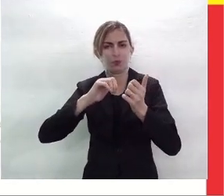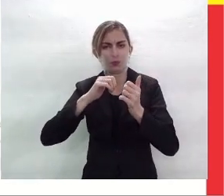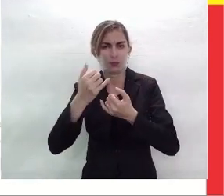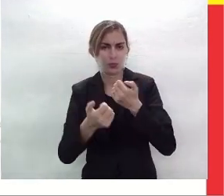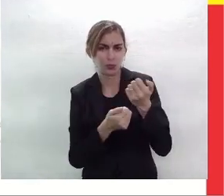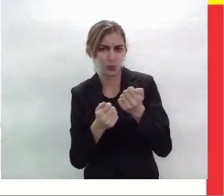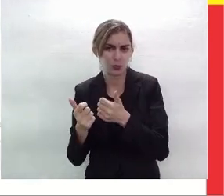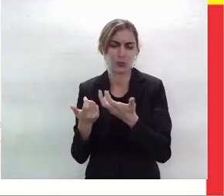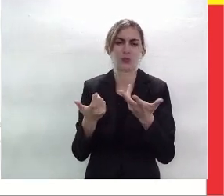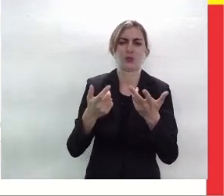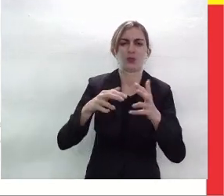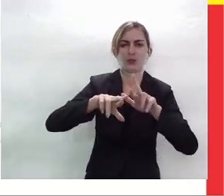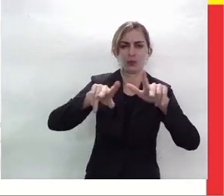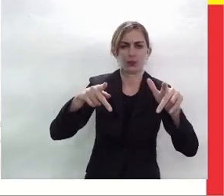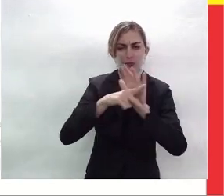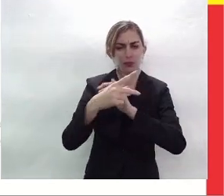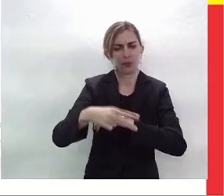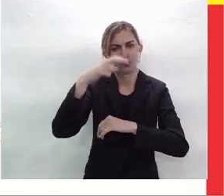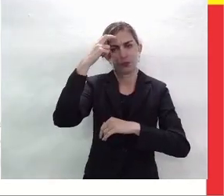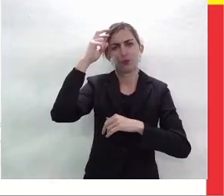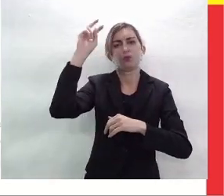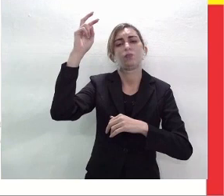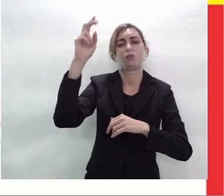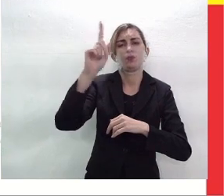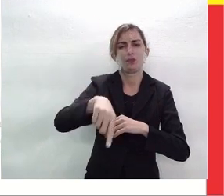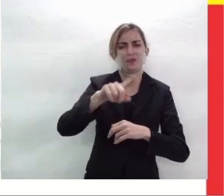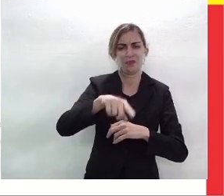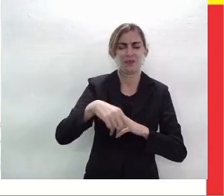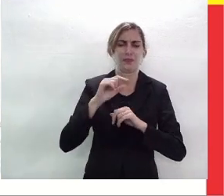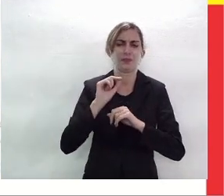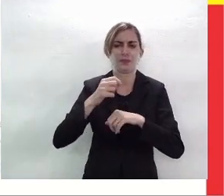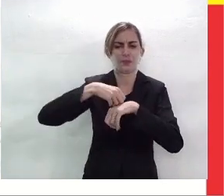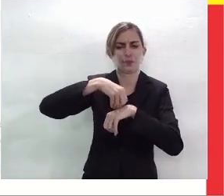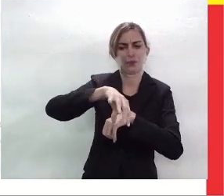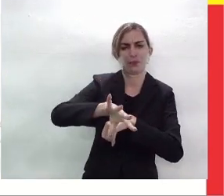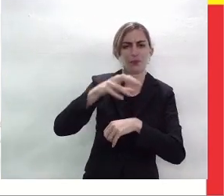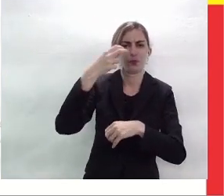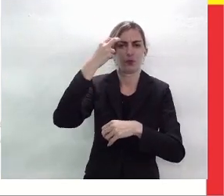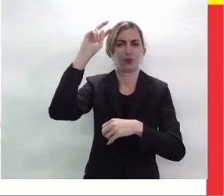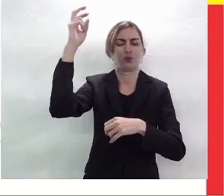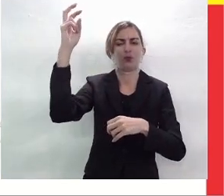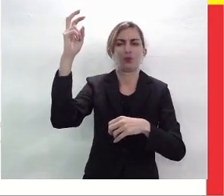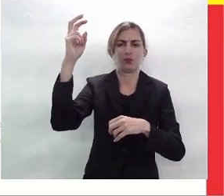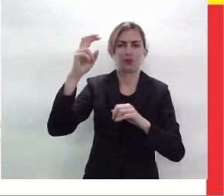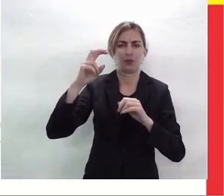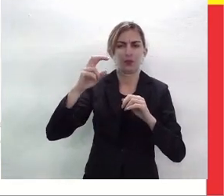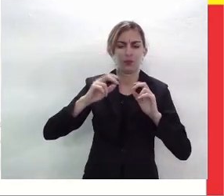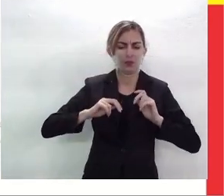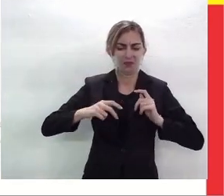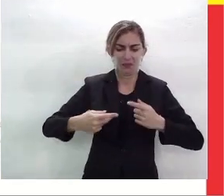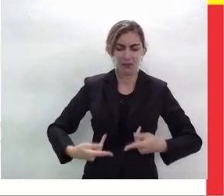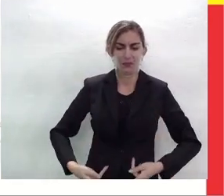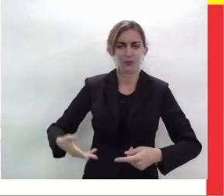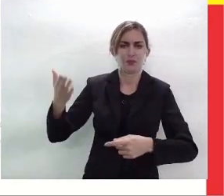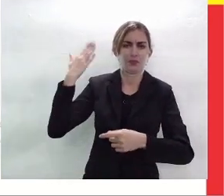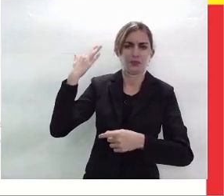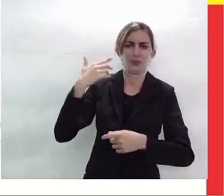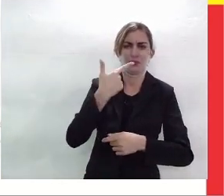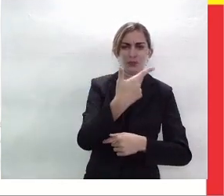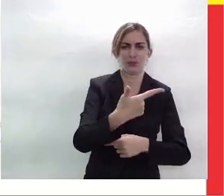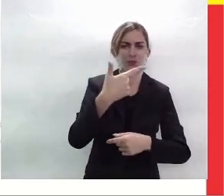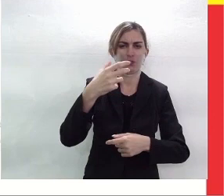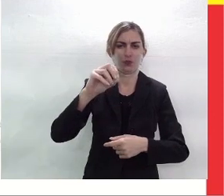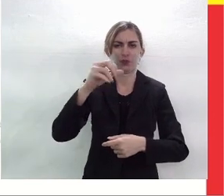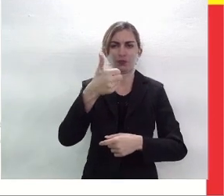um jogo, ela faz parte da nossa cultura e ela é patrimônio cultural imaterial da humanidade desde o